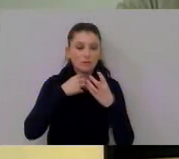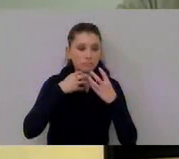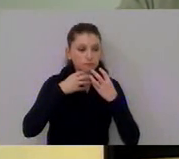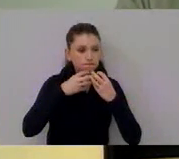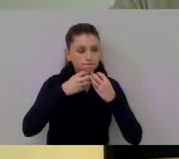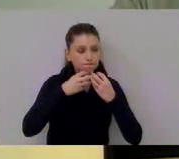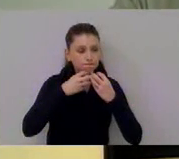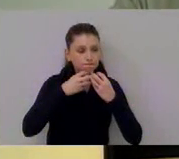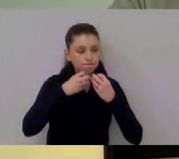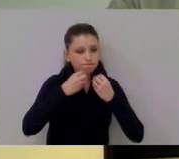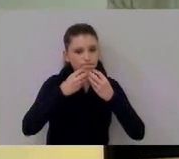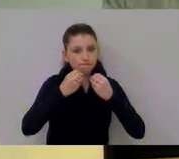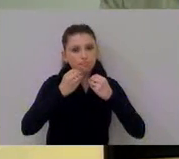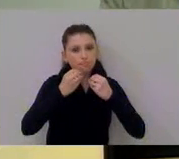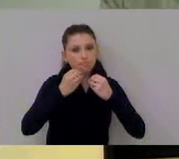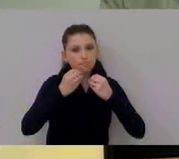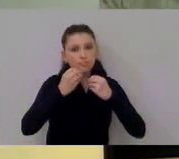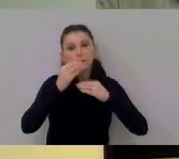concluídas,